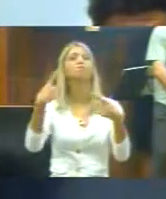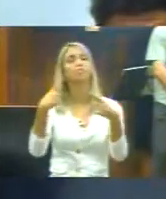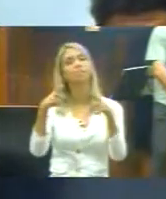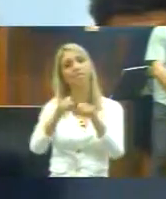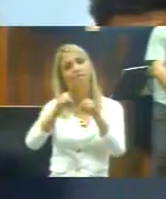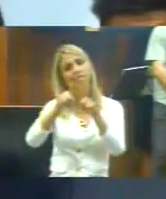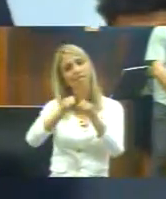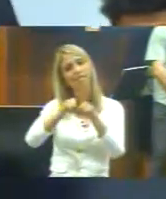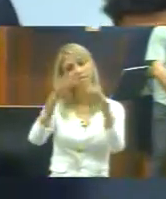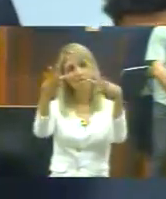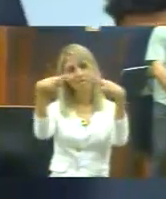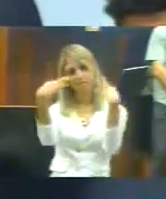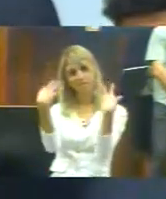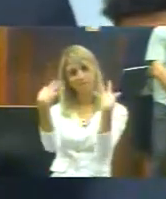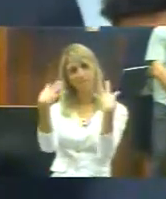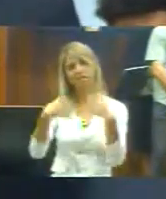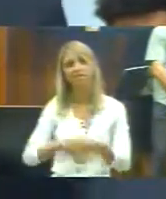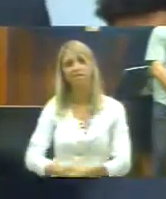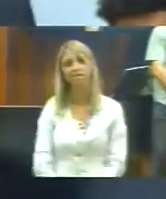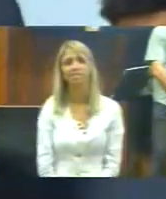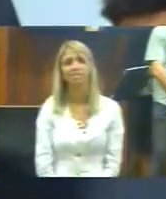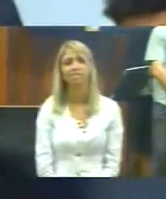telinha.